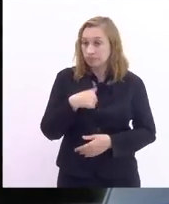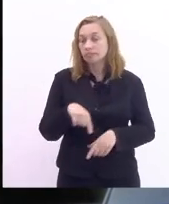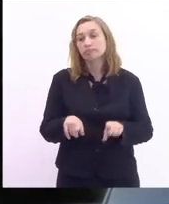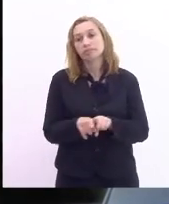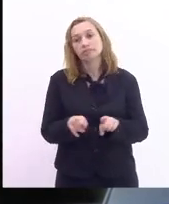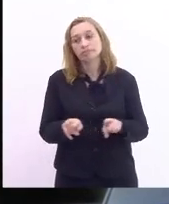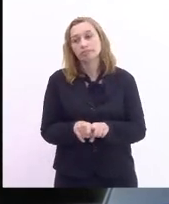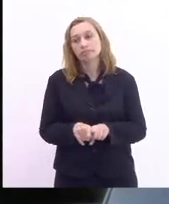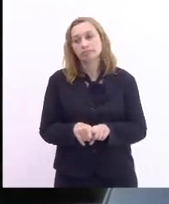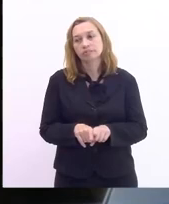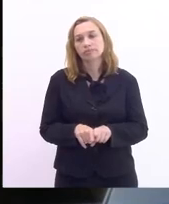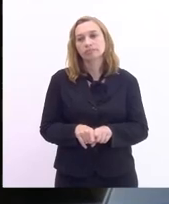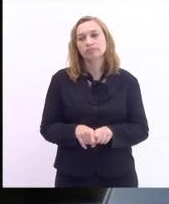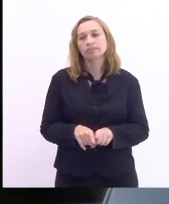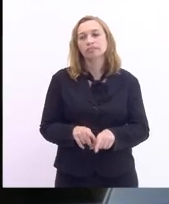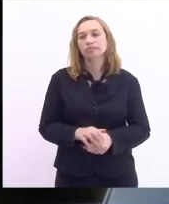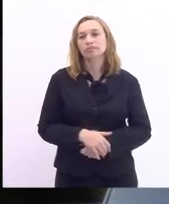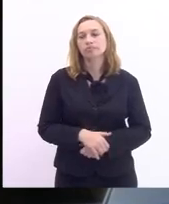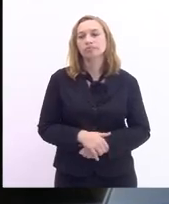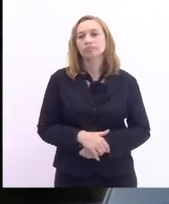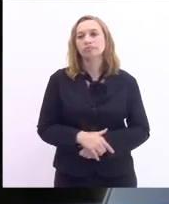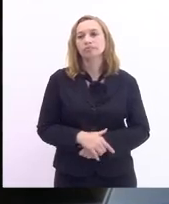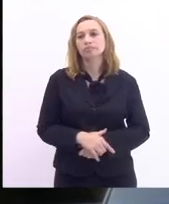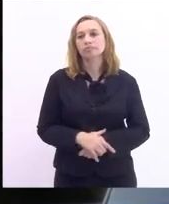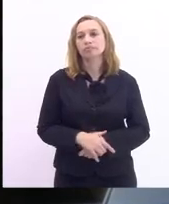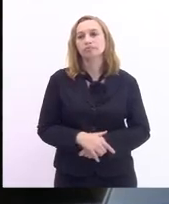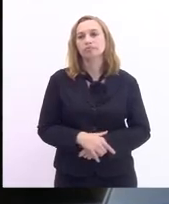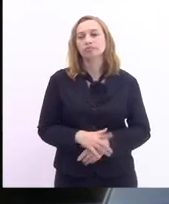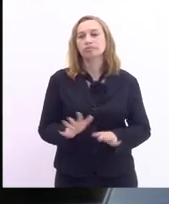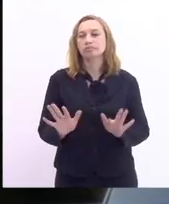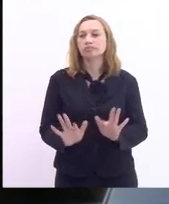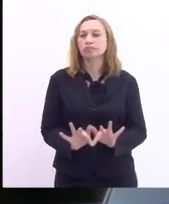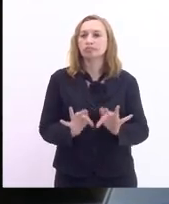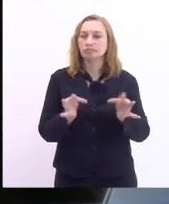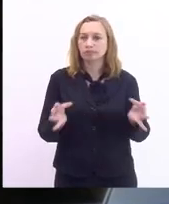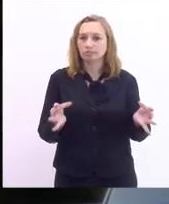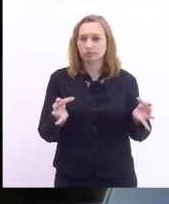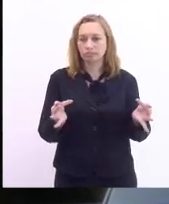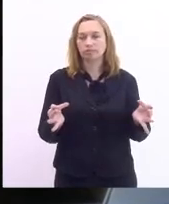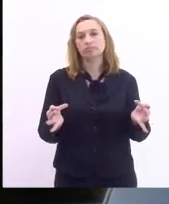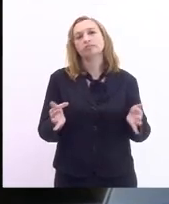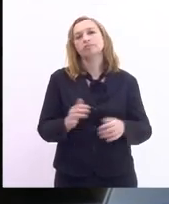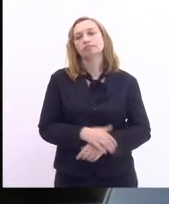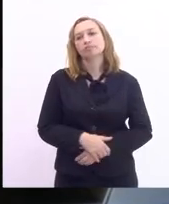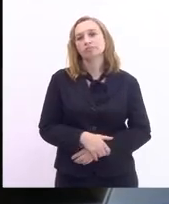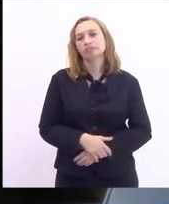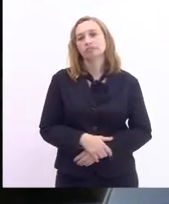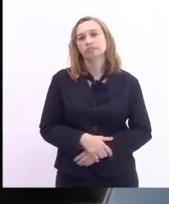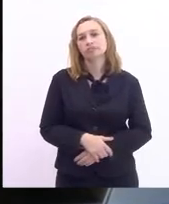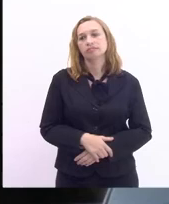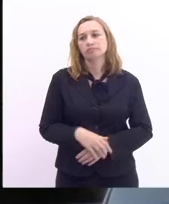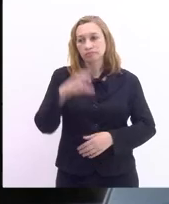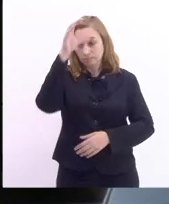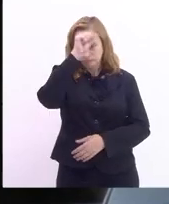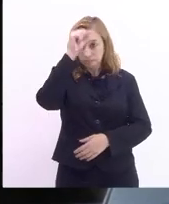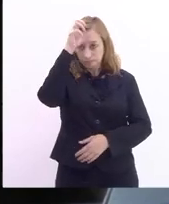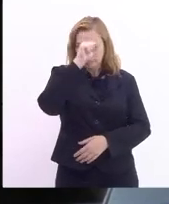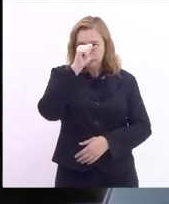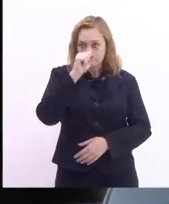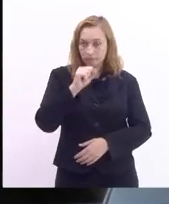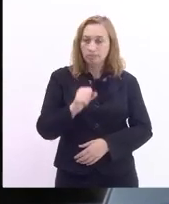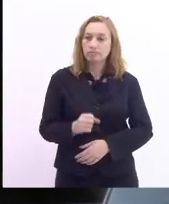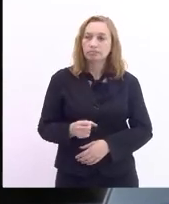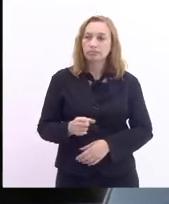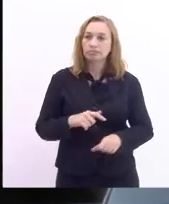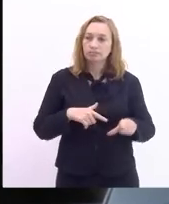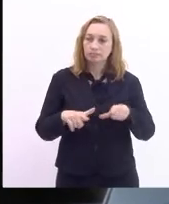também nós precisamos ter humildade unidade para aprender e